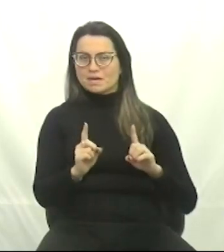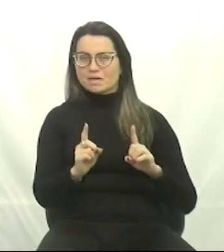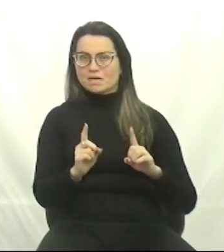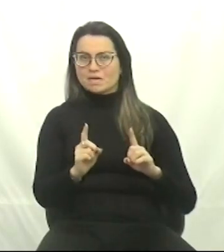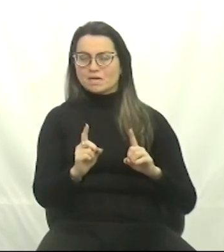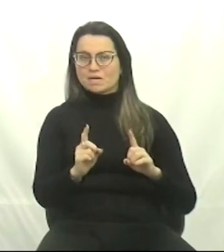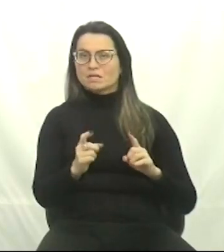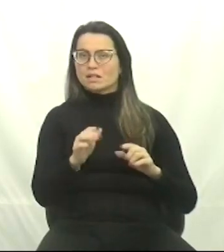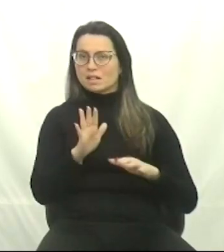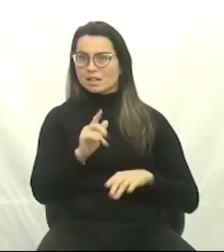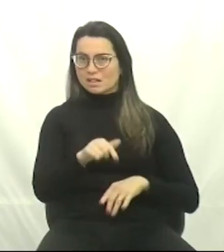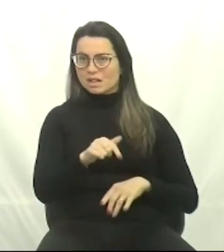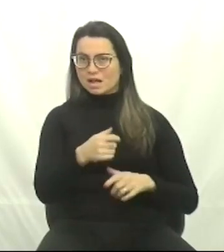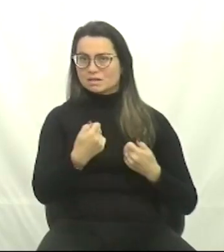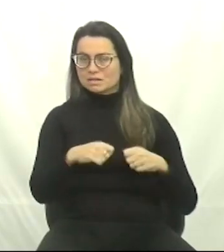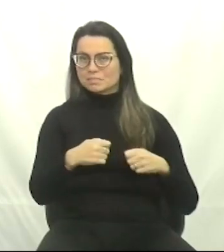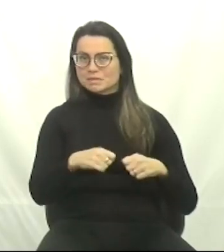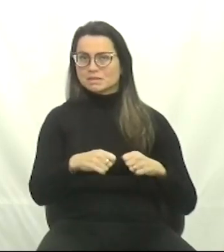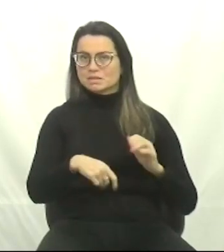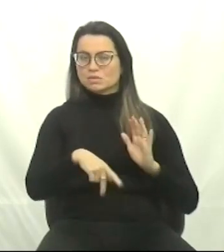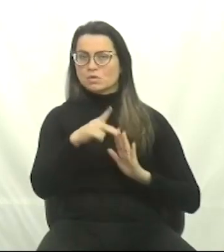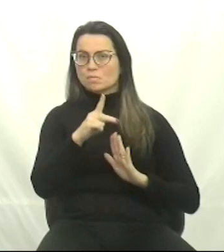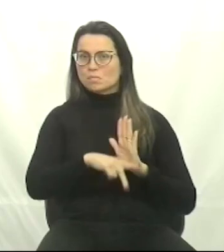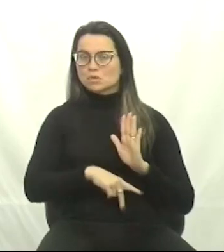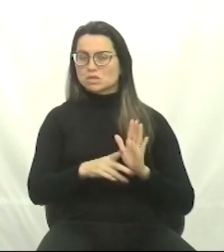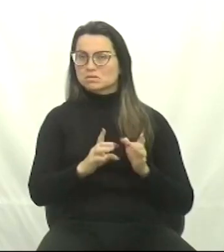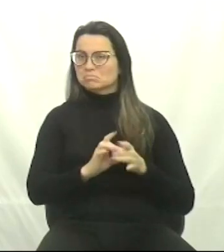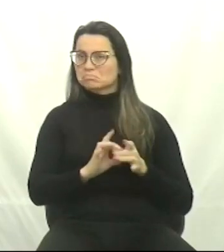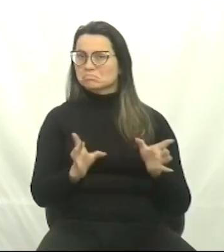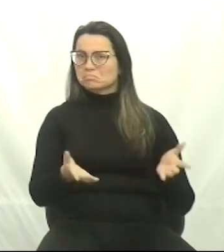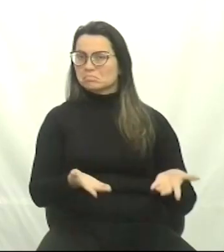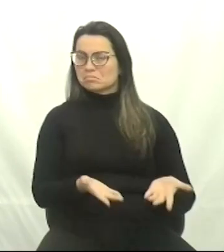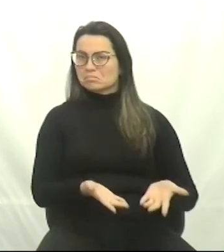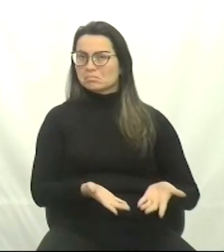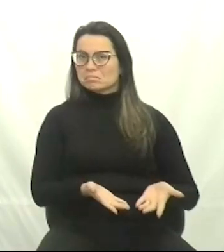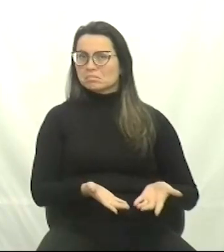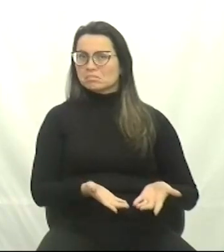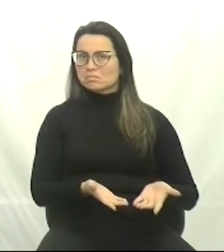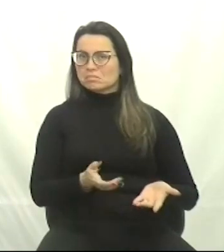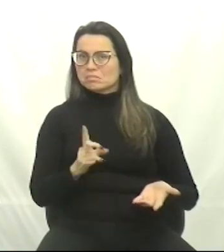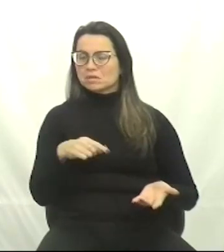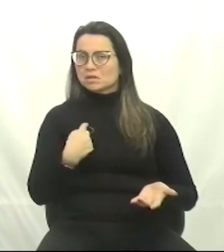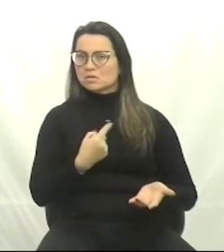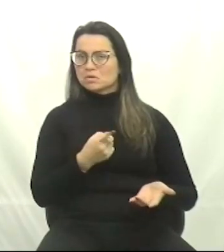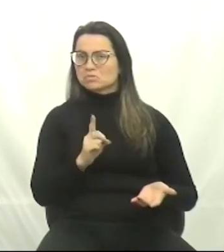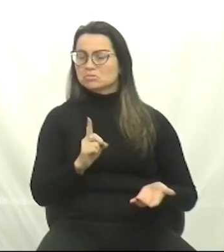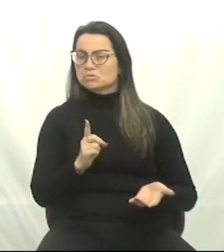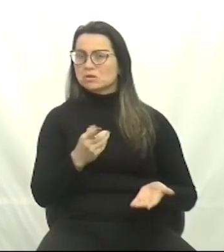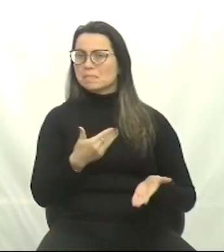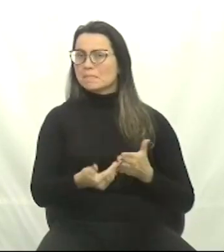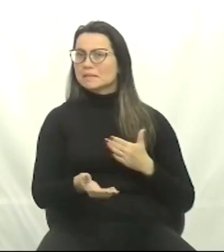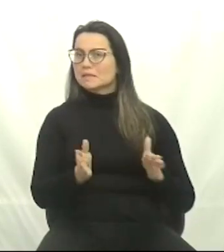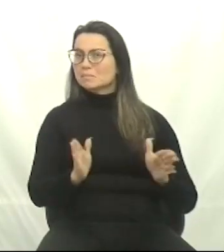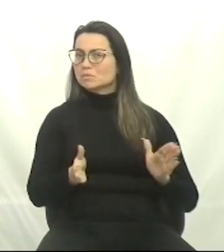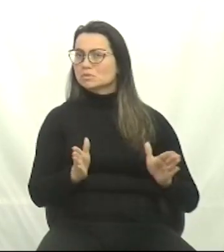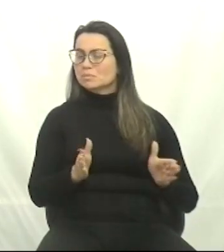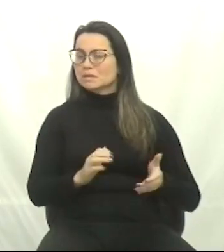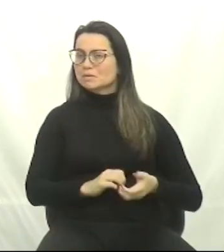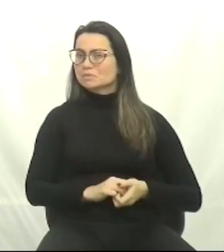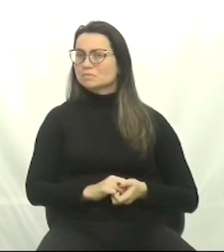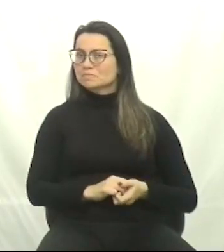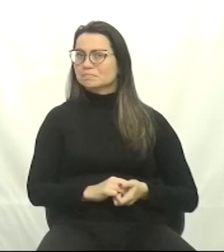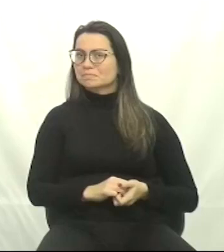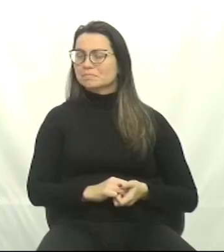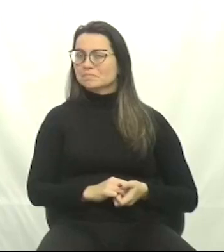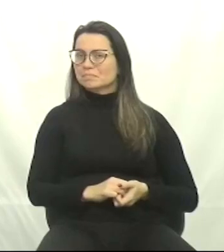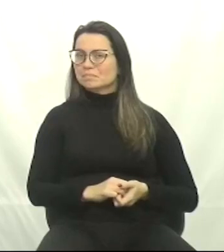precisando, o programa é disponível, e nós não fazemos. Simplesmente porque perdemos